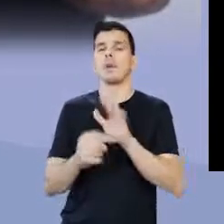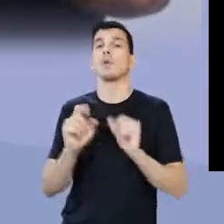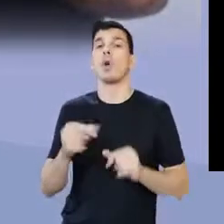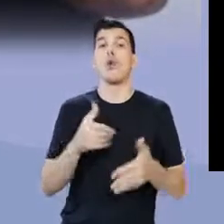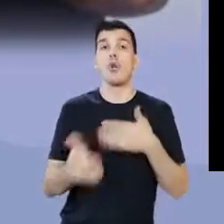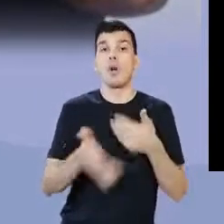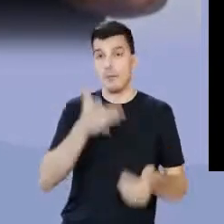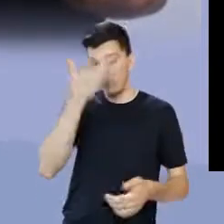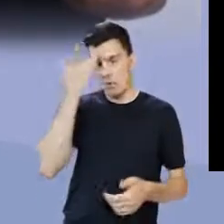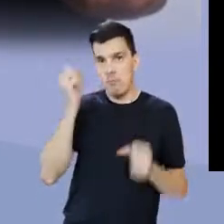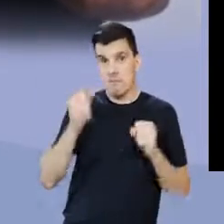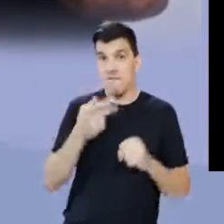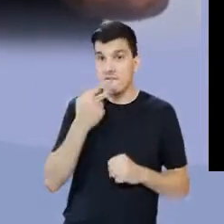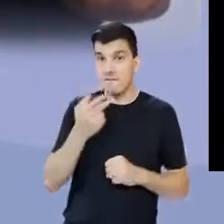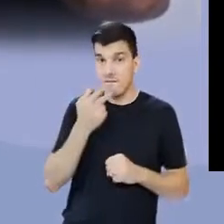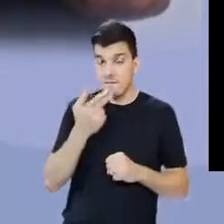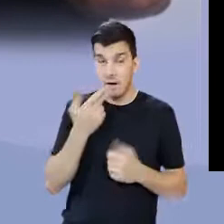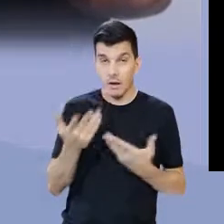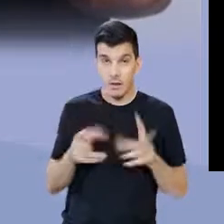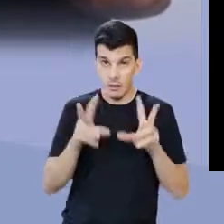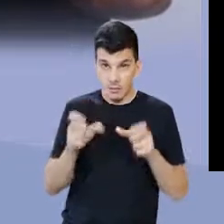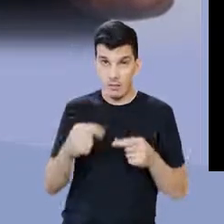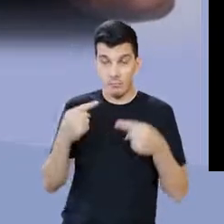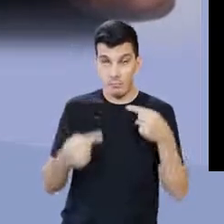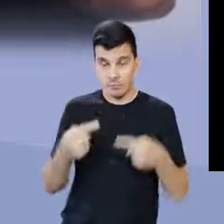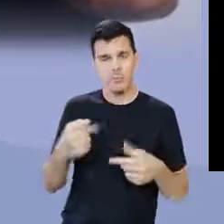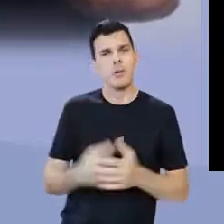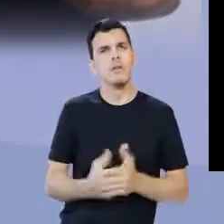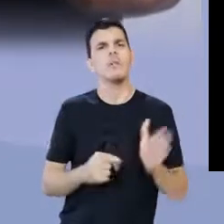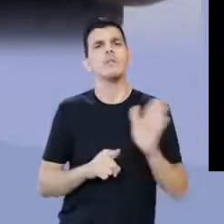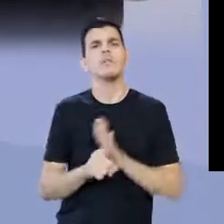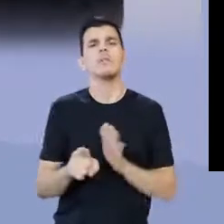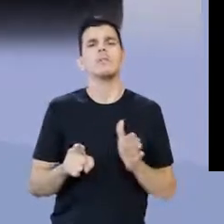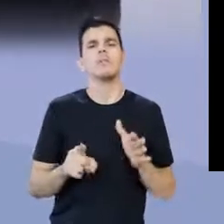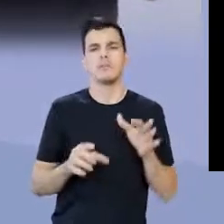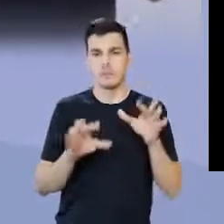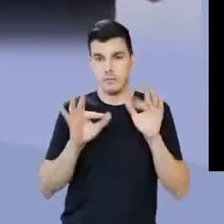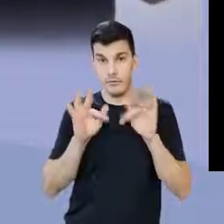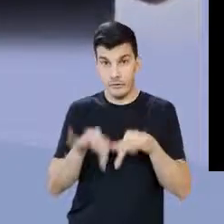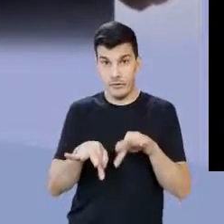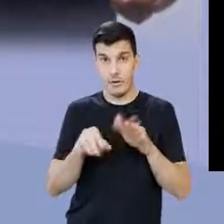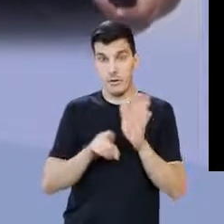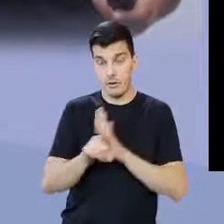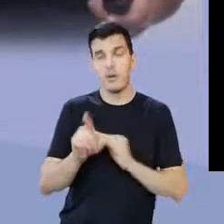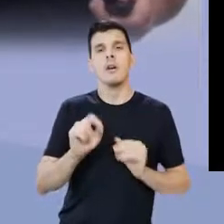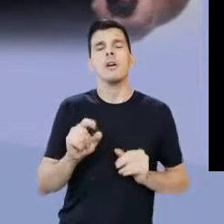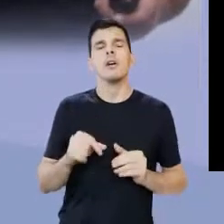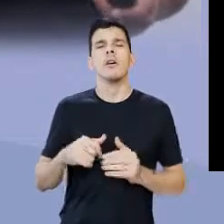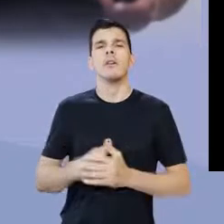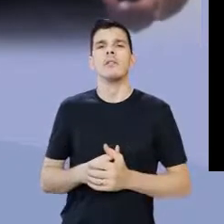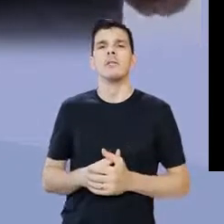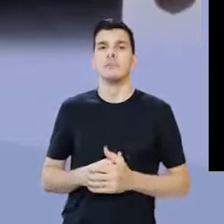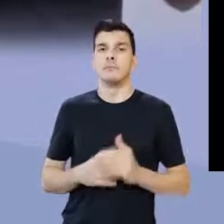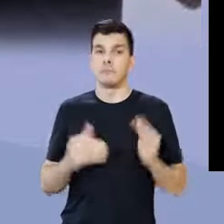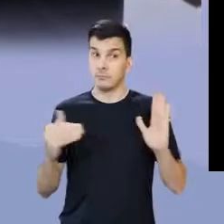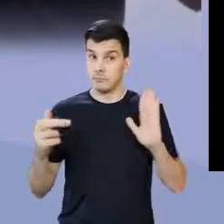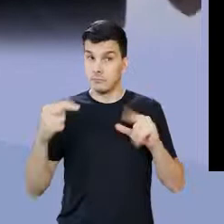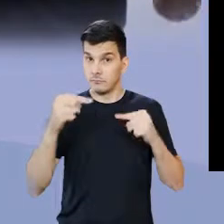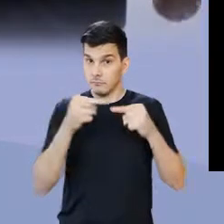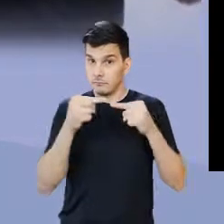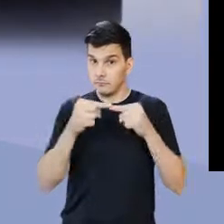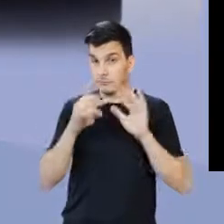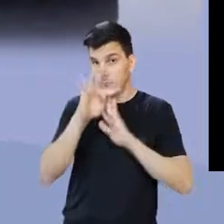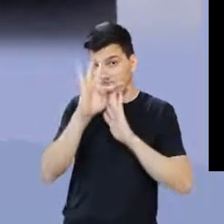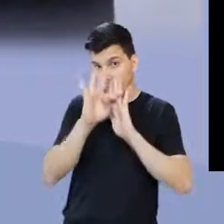que qualquer um poderia falar quando o assunto era política. Aí a pergunta, quando você volta aí, foi a seguinte: de acordo com